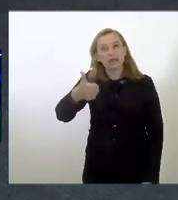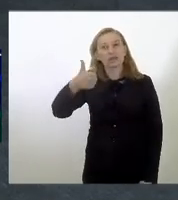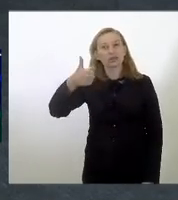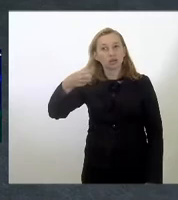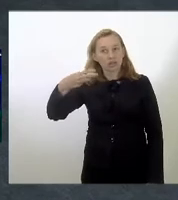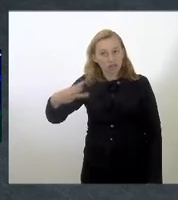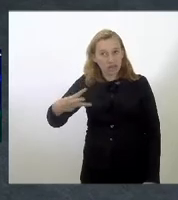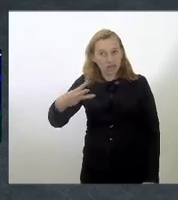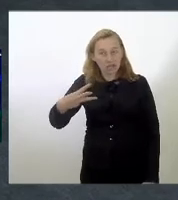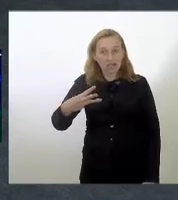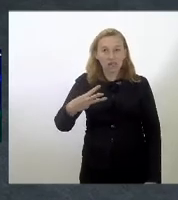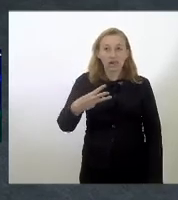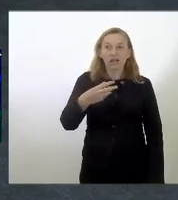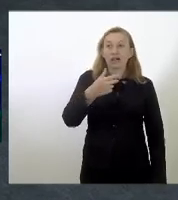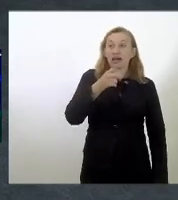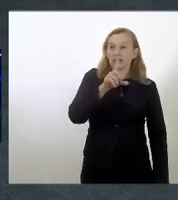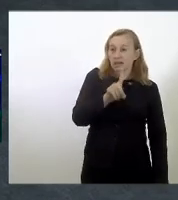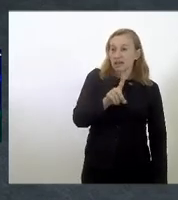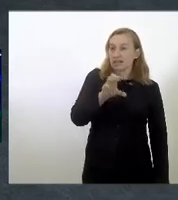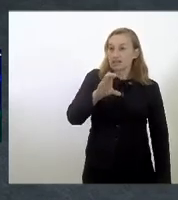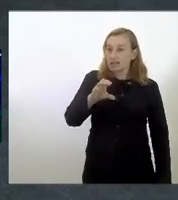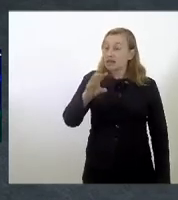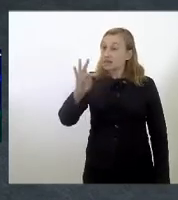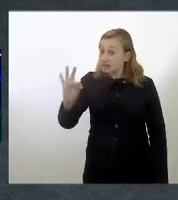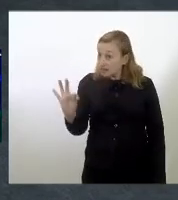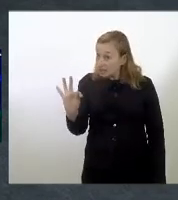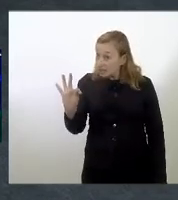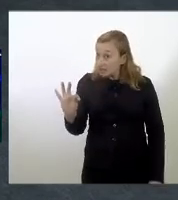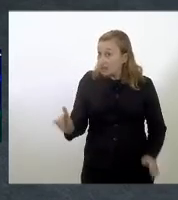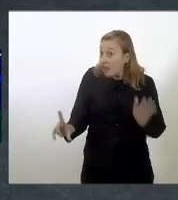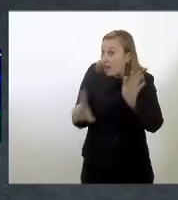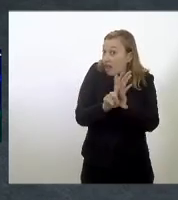da DCT da Constituição Federal de